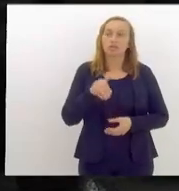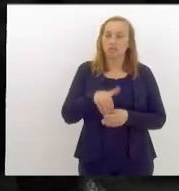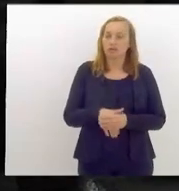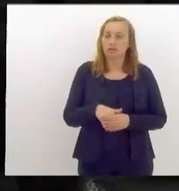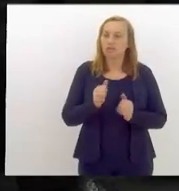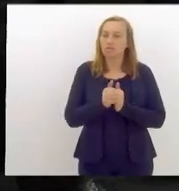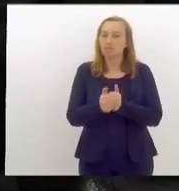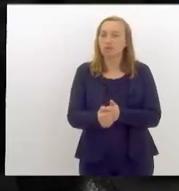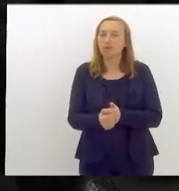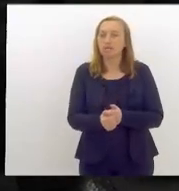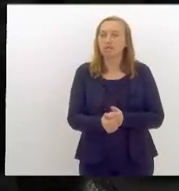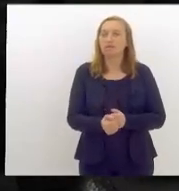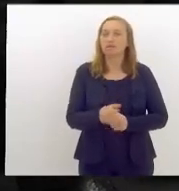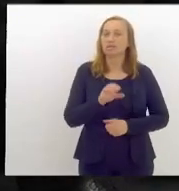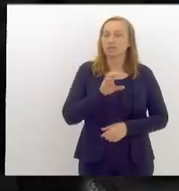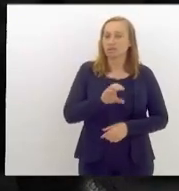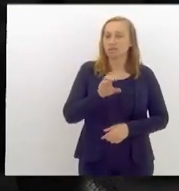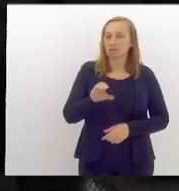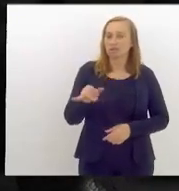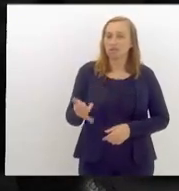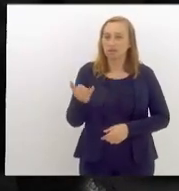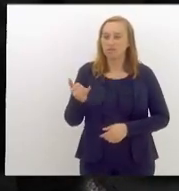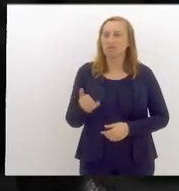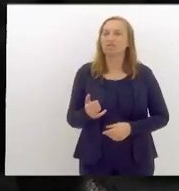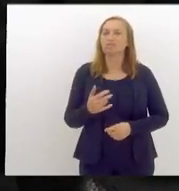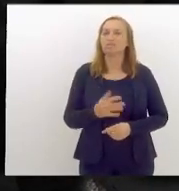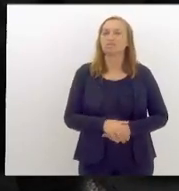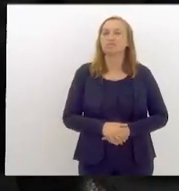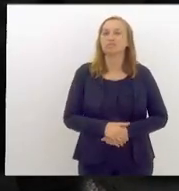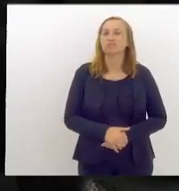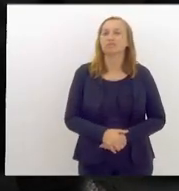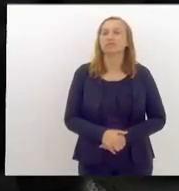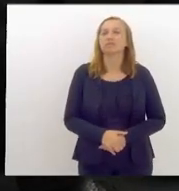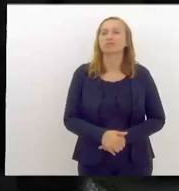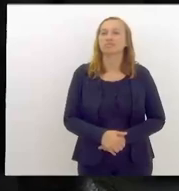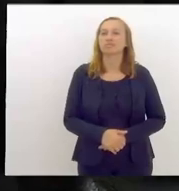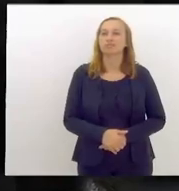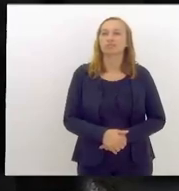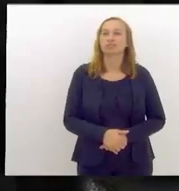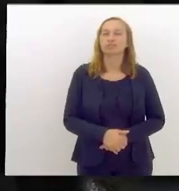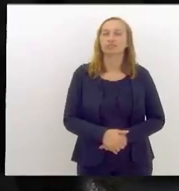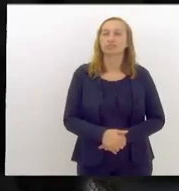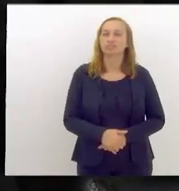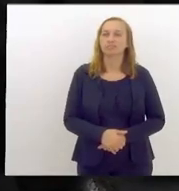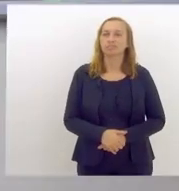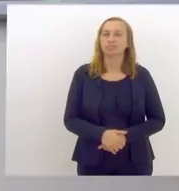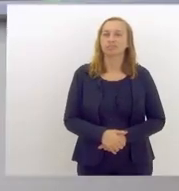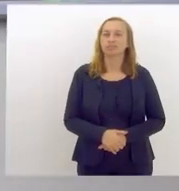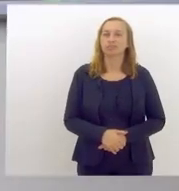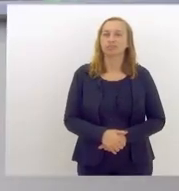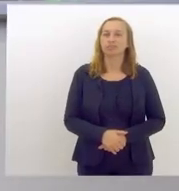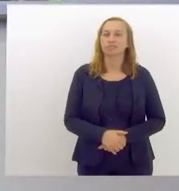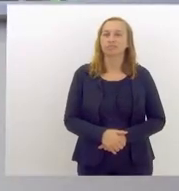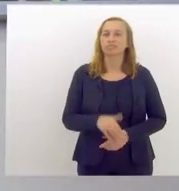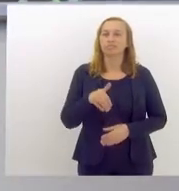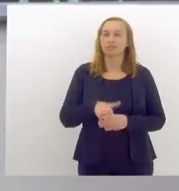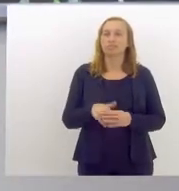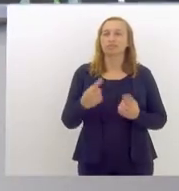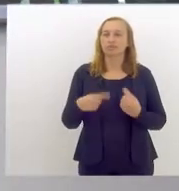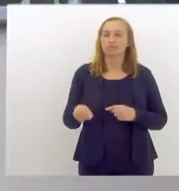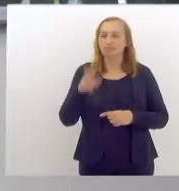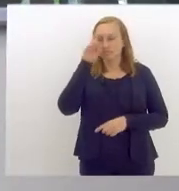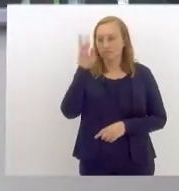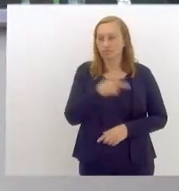voto é acompanhando parecer vencedor da ccj senhor presidente voto divergente senhor presidente